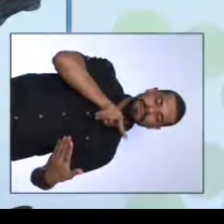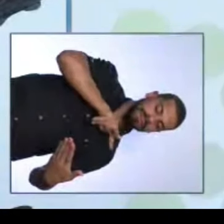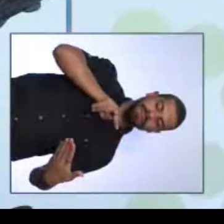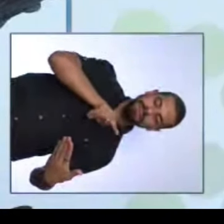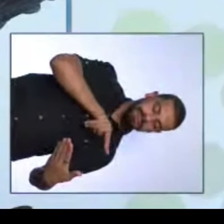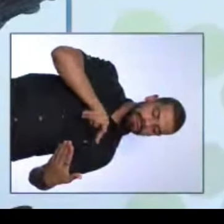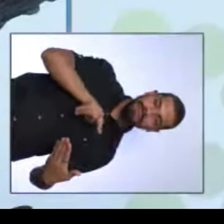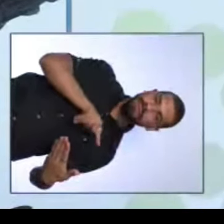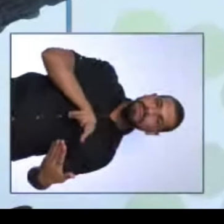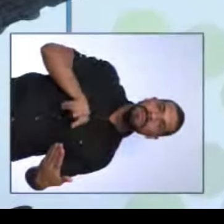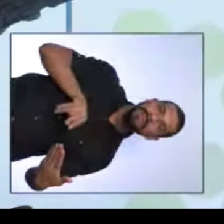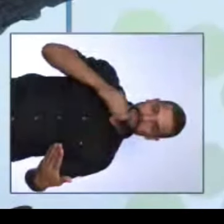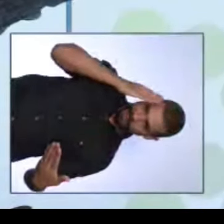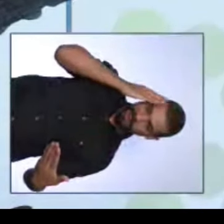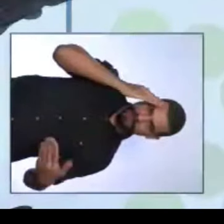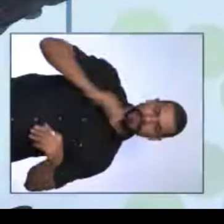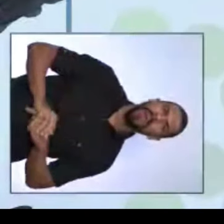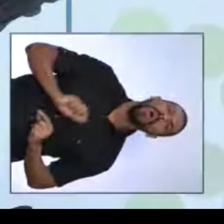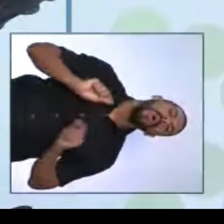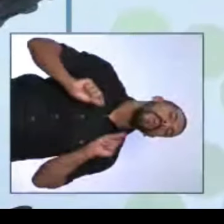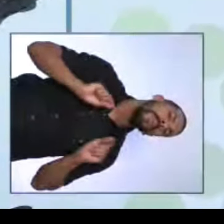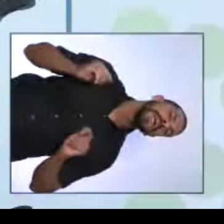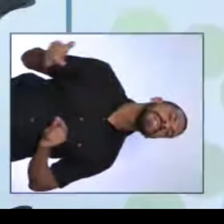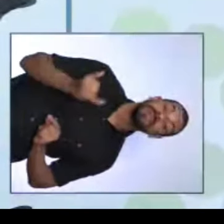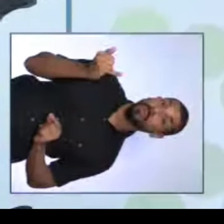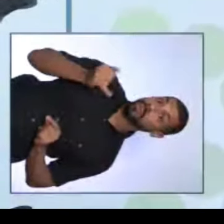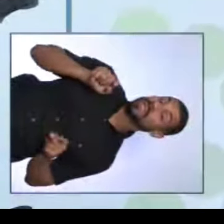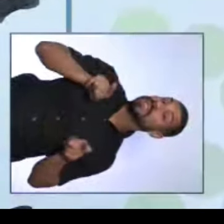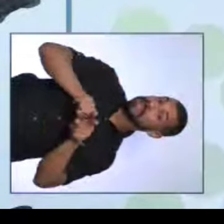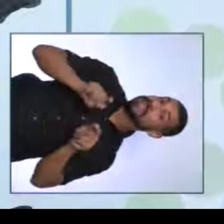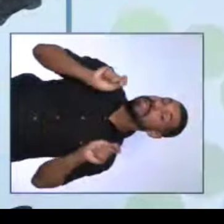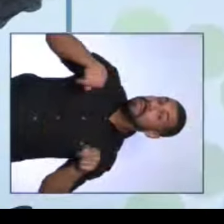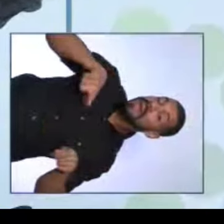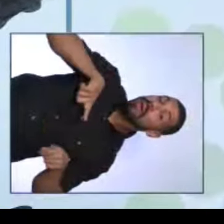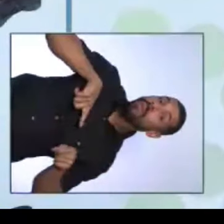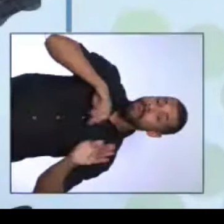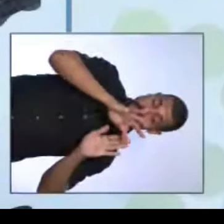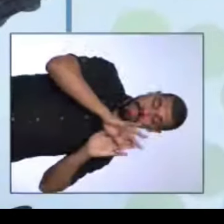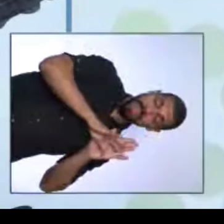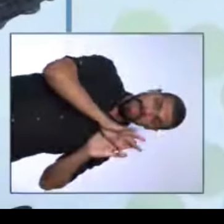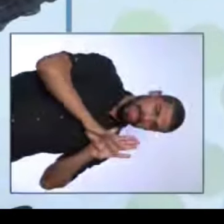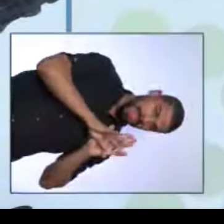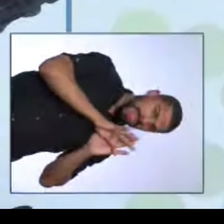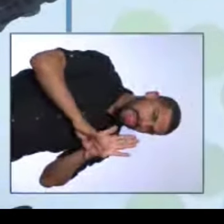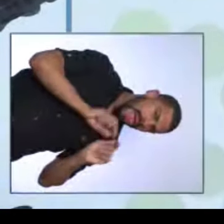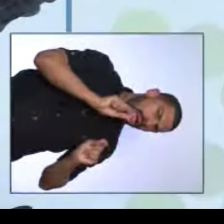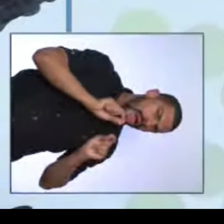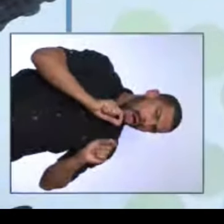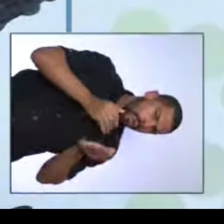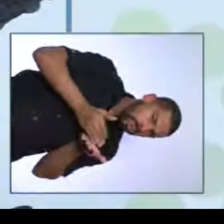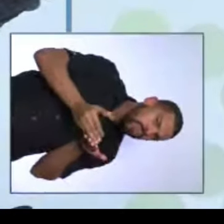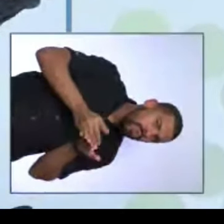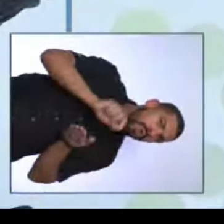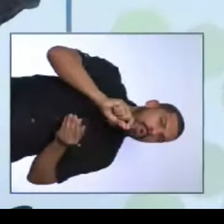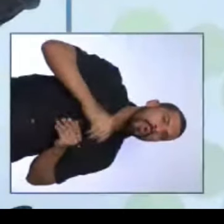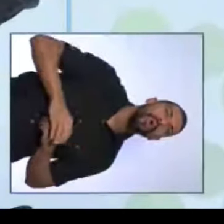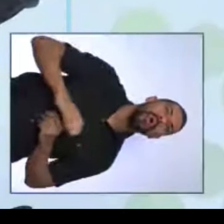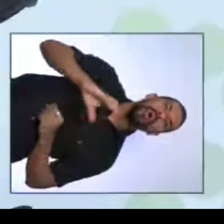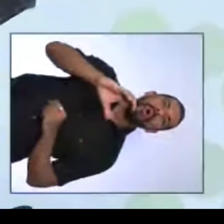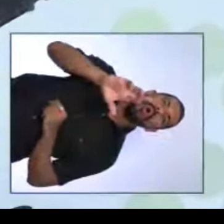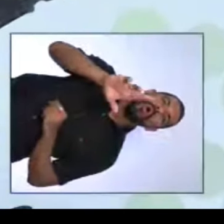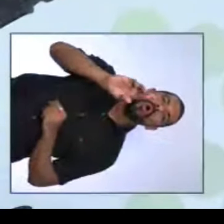mais relevante. É importante notar o rodapé porque alguns gêneros textuais surgiram nesse espaço. O gênero crônica,